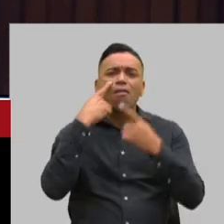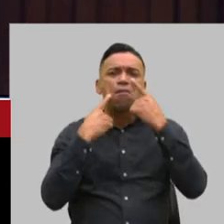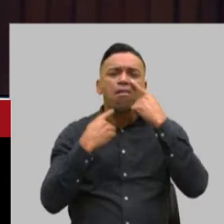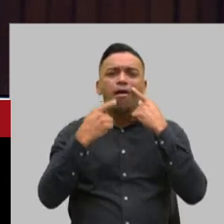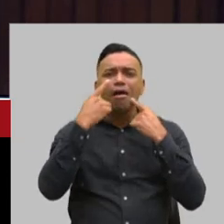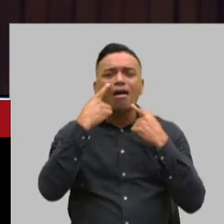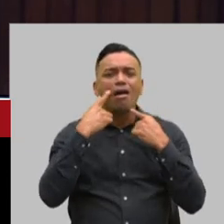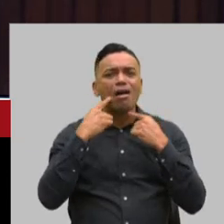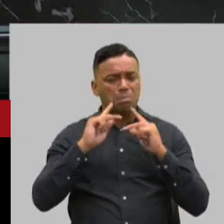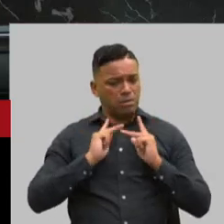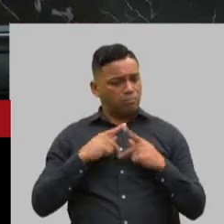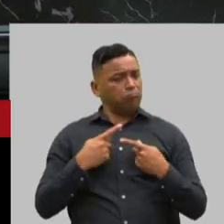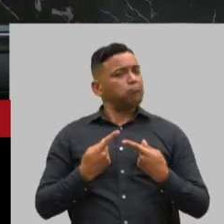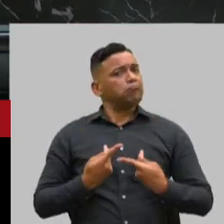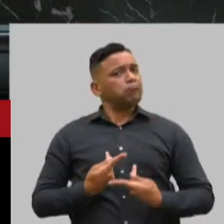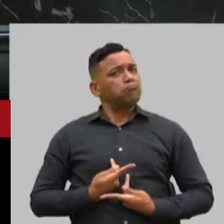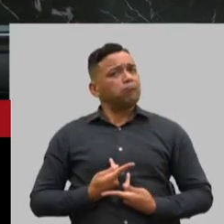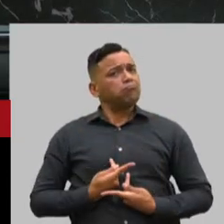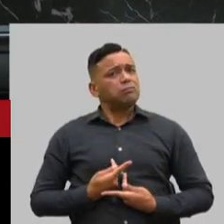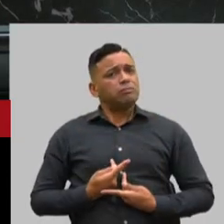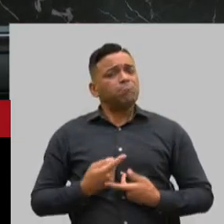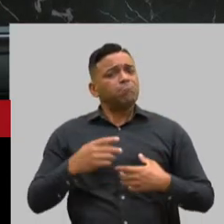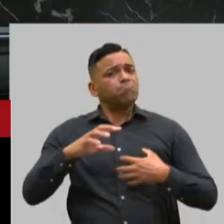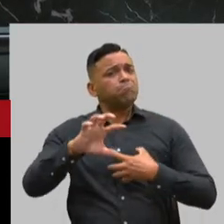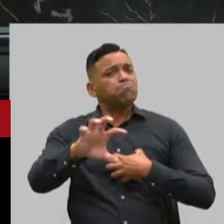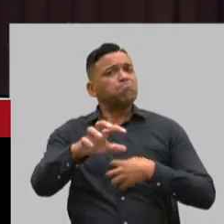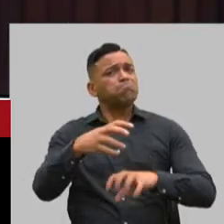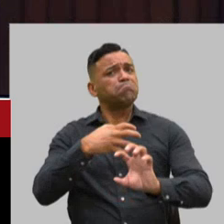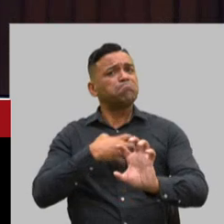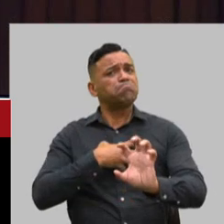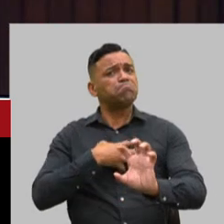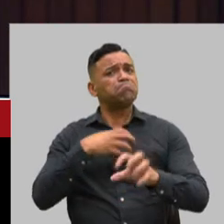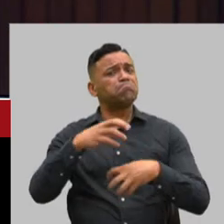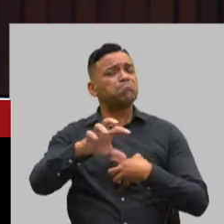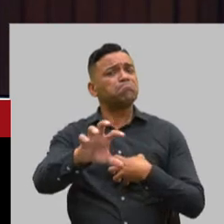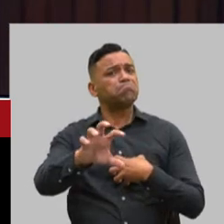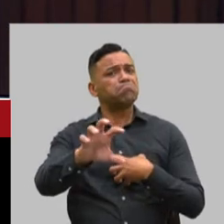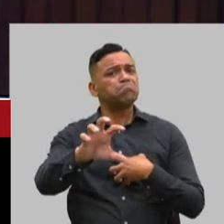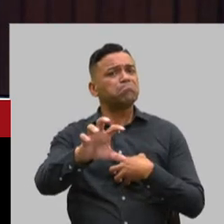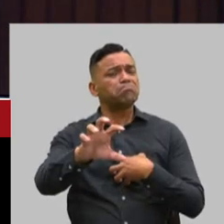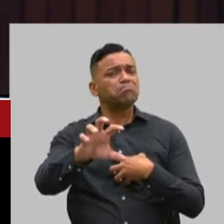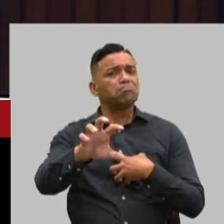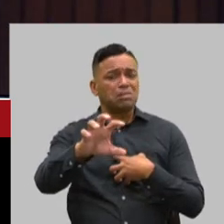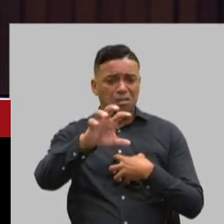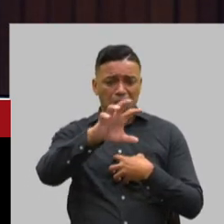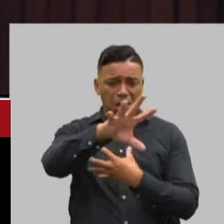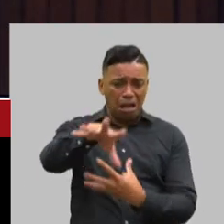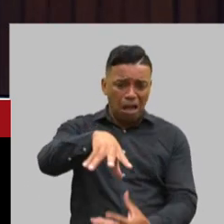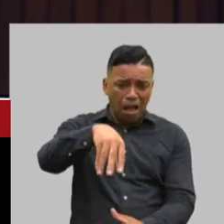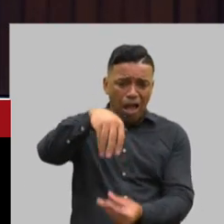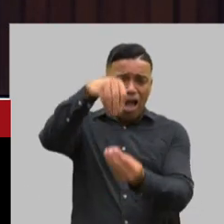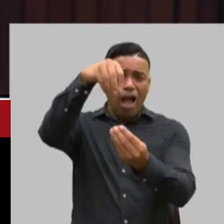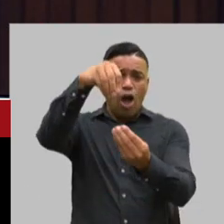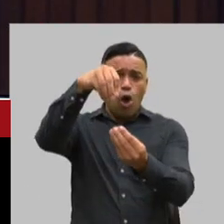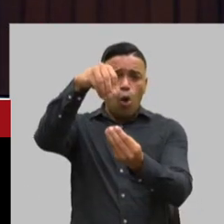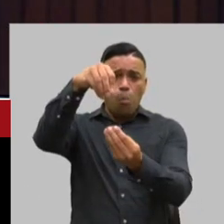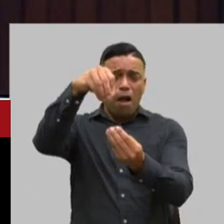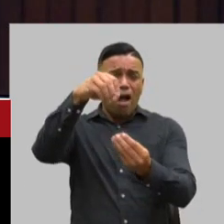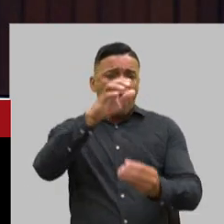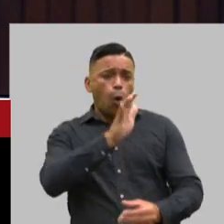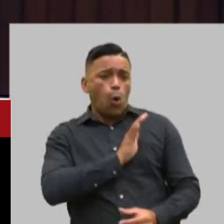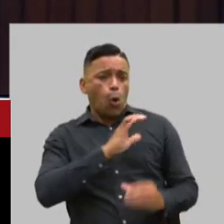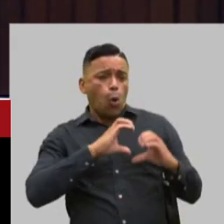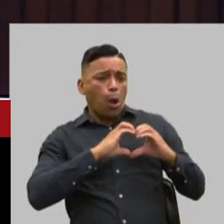com a dor de tantas famílias. Fez o resgate de almas e corações,